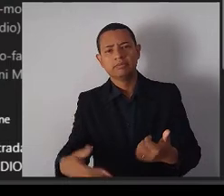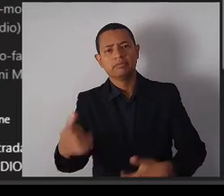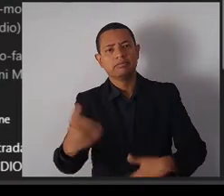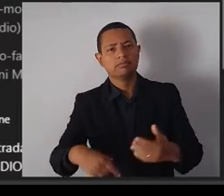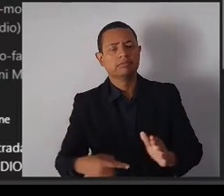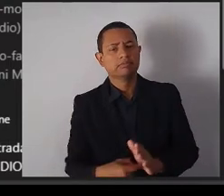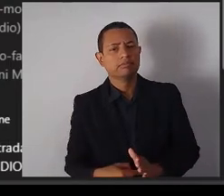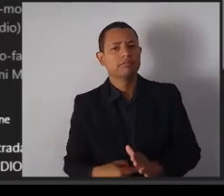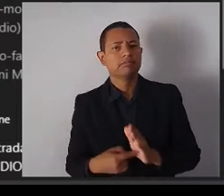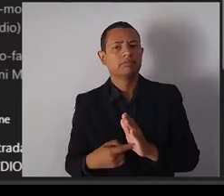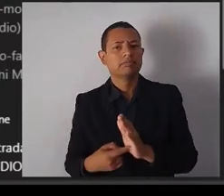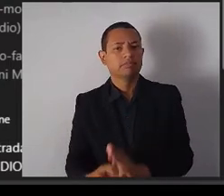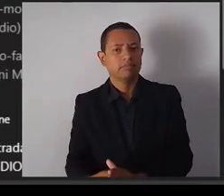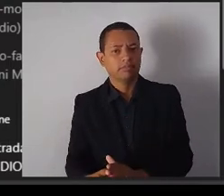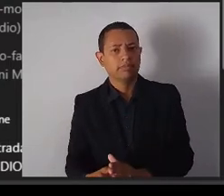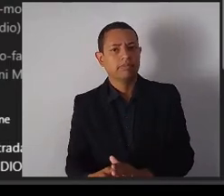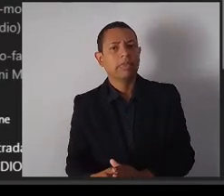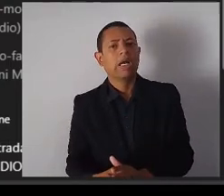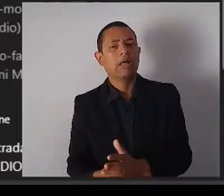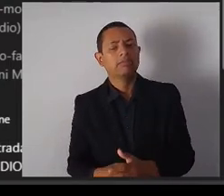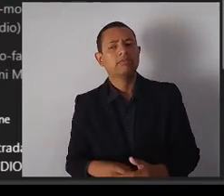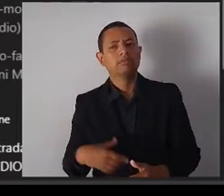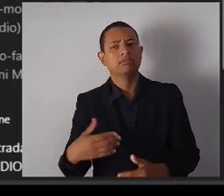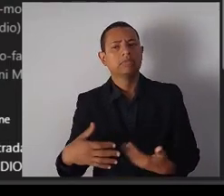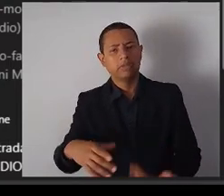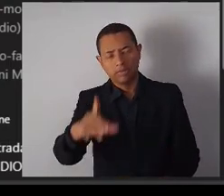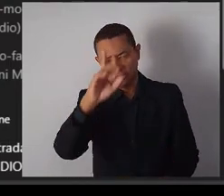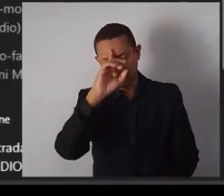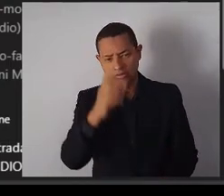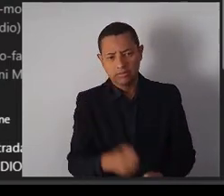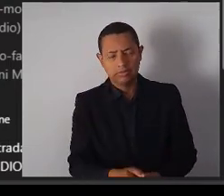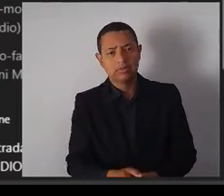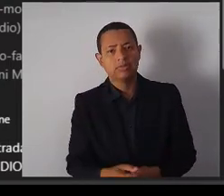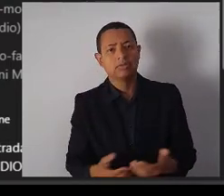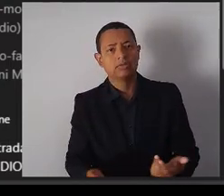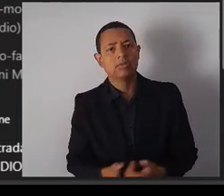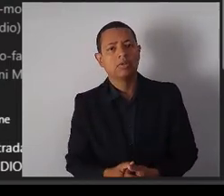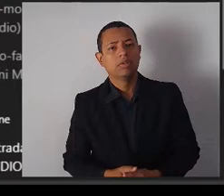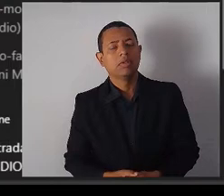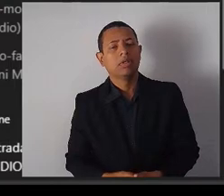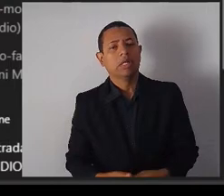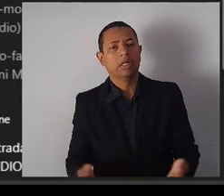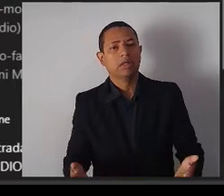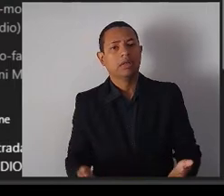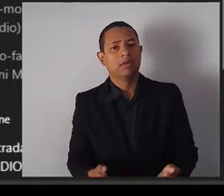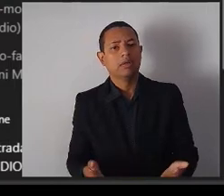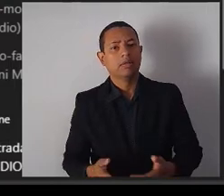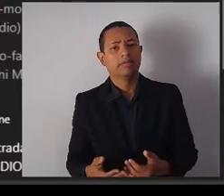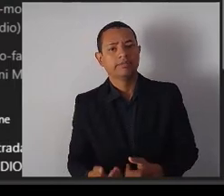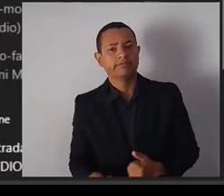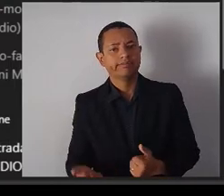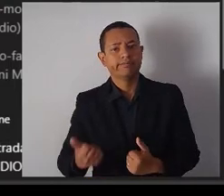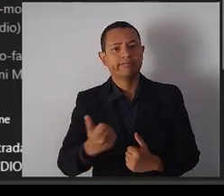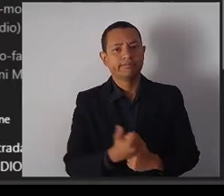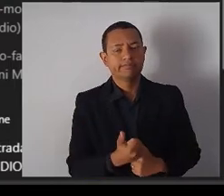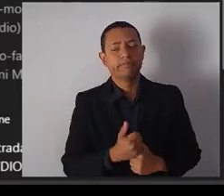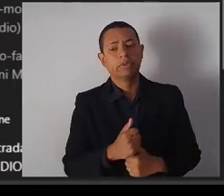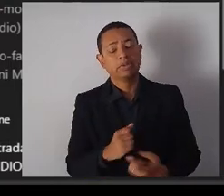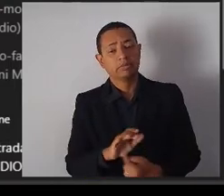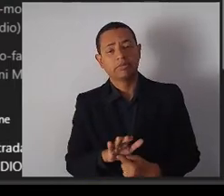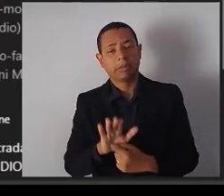recursal. A questão foi decidida, está em grau de recurso e está postulando aqui uma hipótese de sucedâneo recursal com a presente